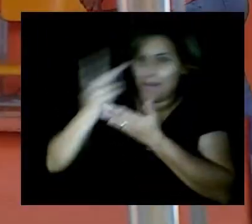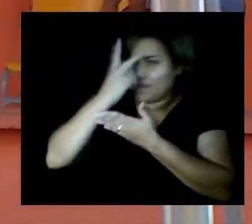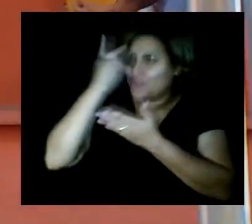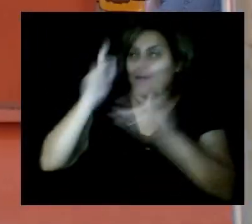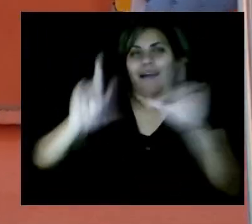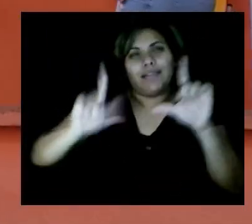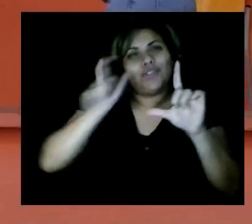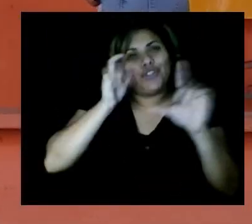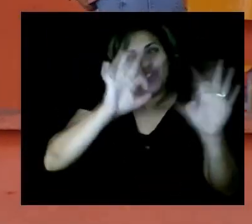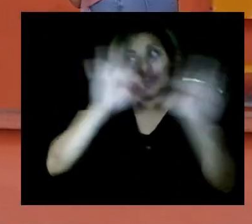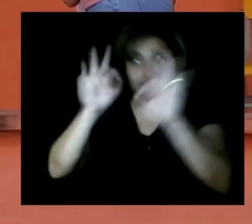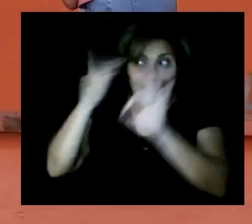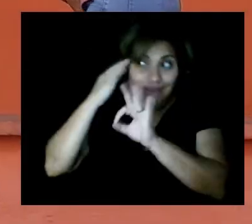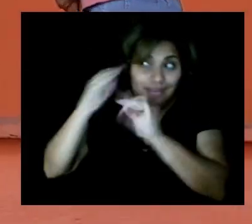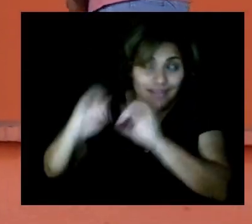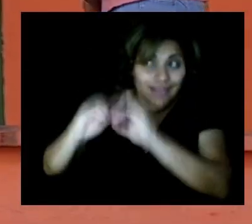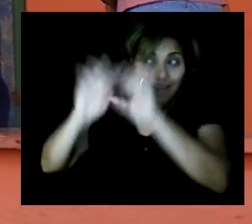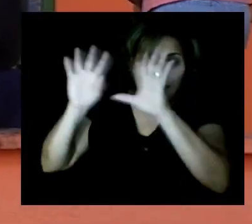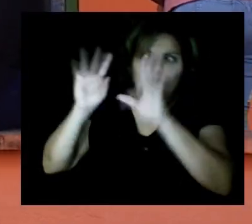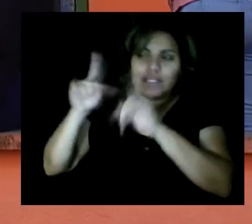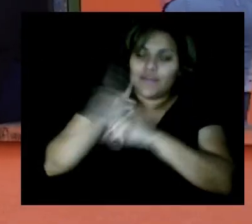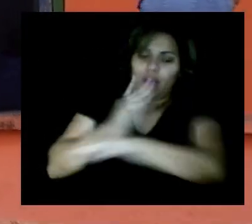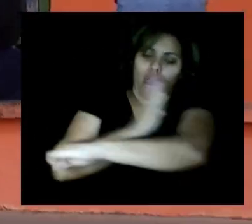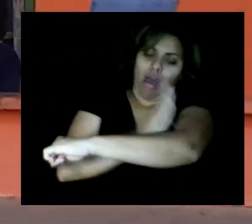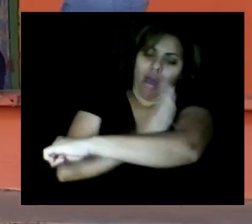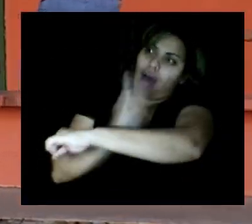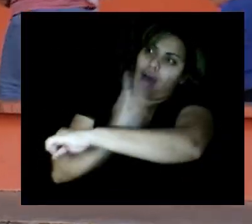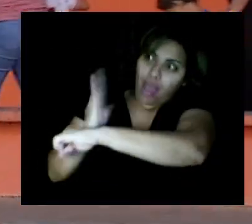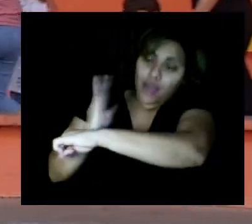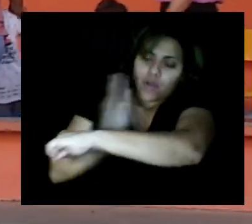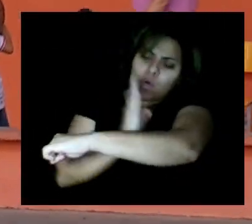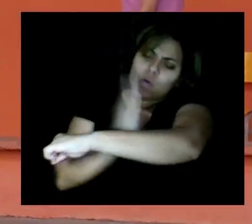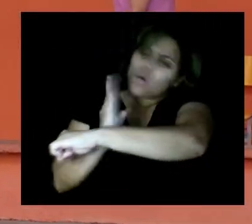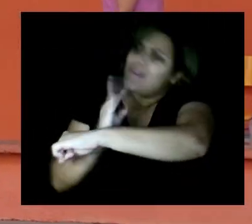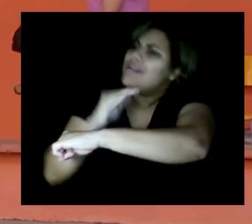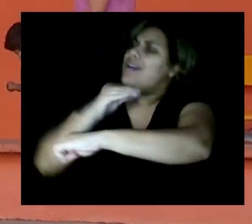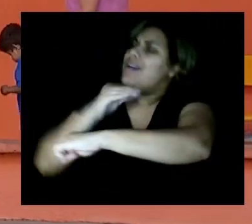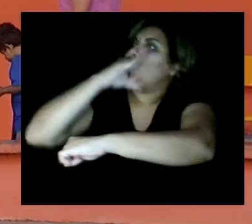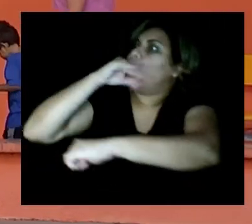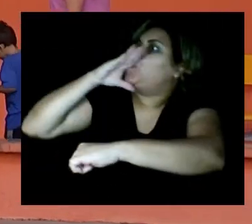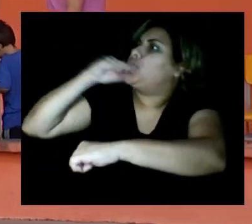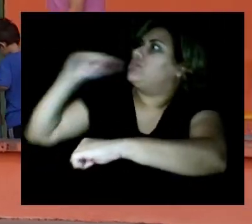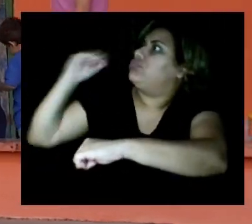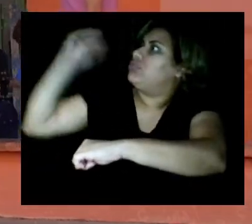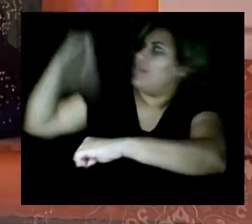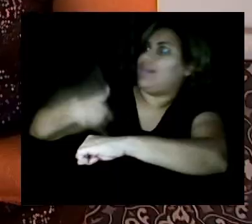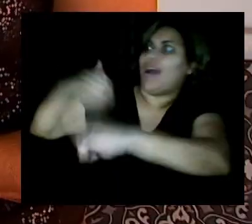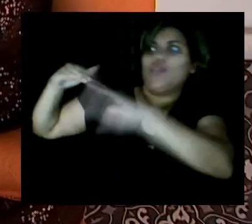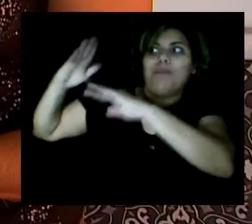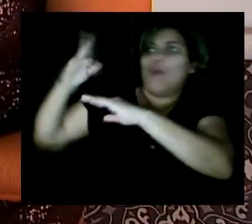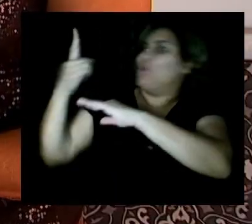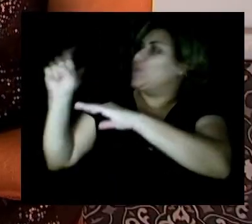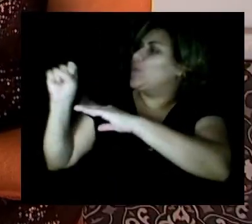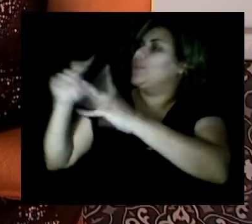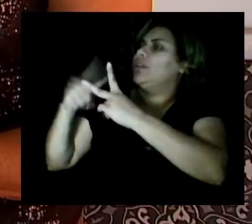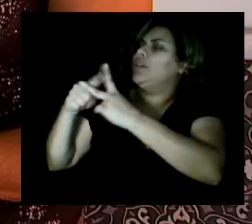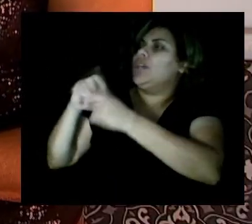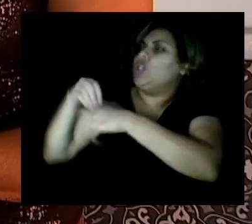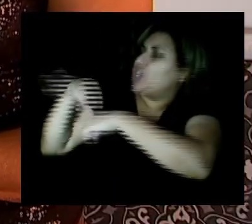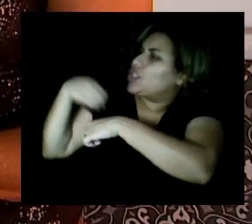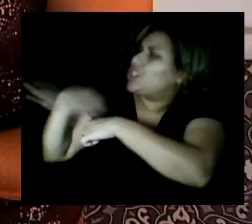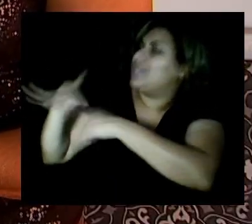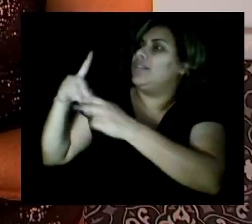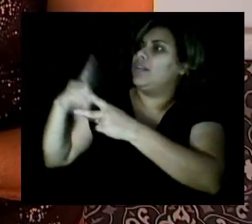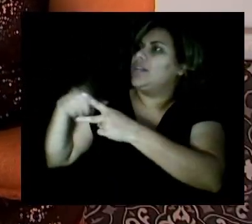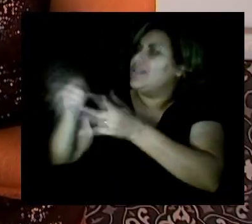várias etapas, inclusive na idade adulta eles também precisam de direcionamento, de estímulos corretos, né? Porque todos os corpos